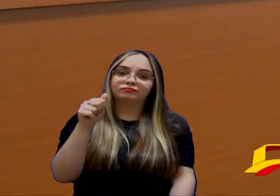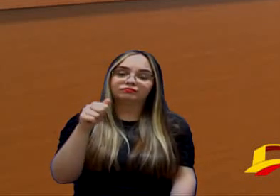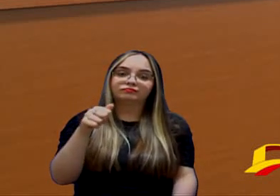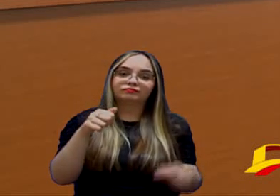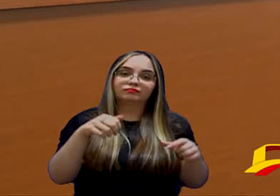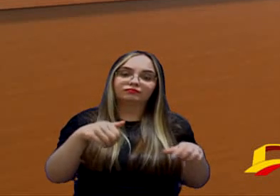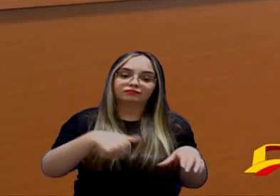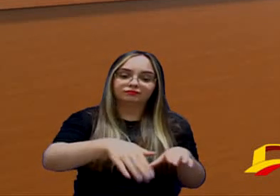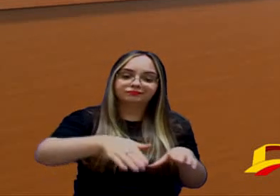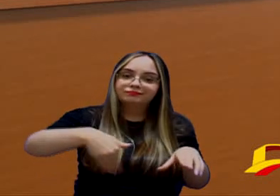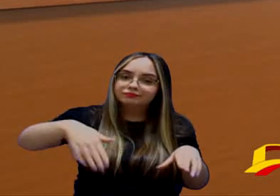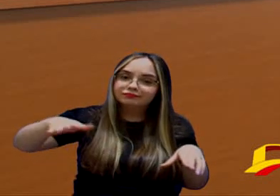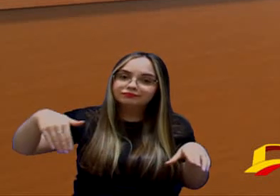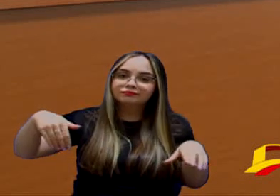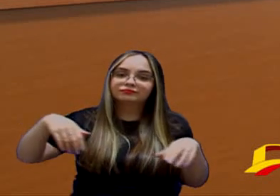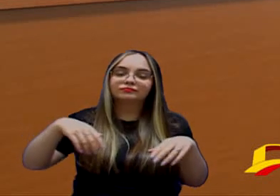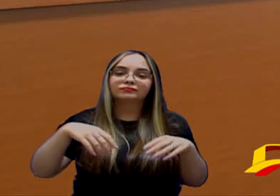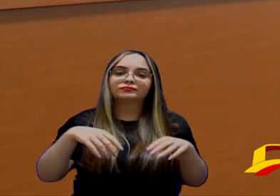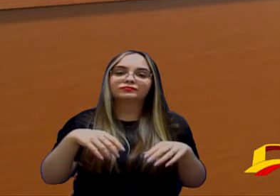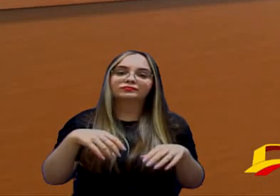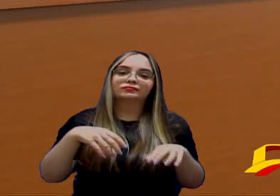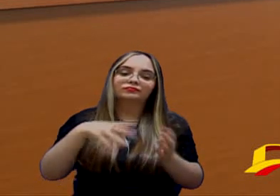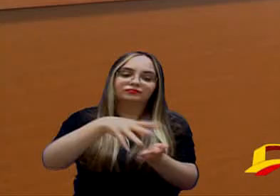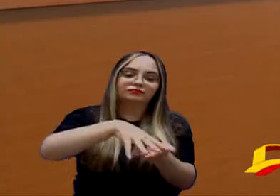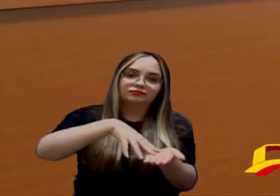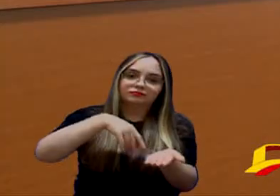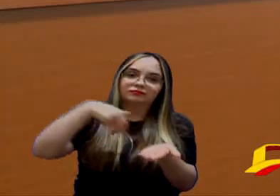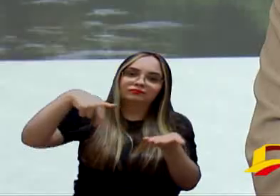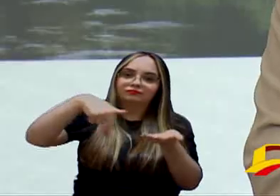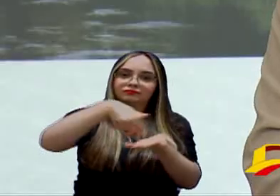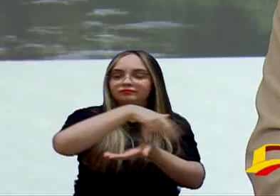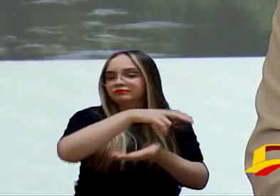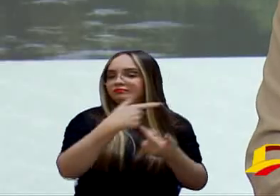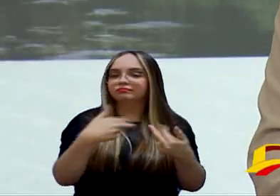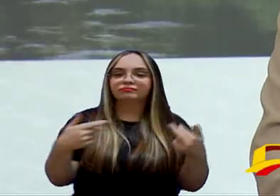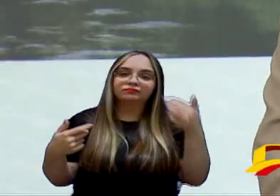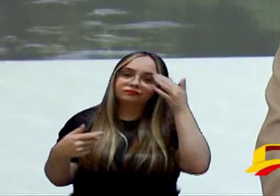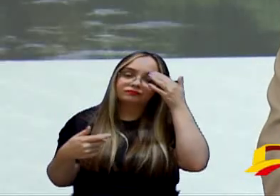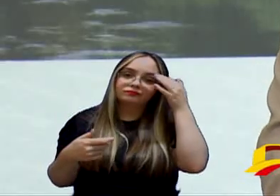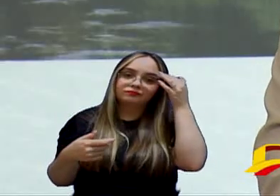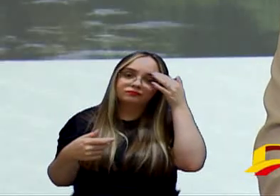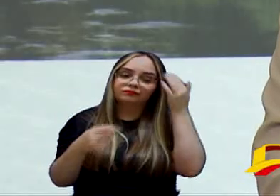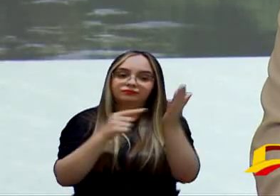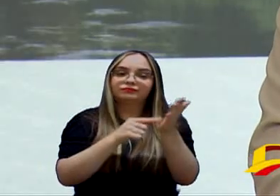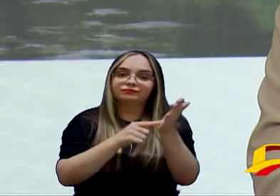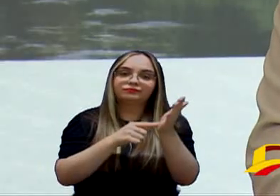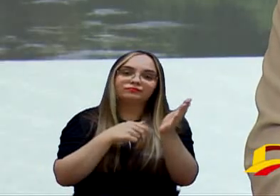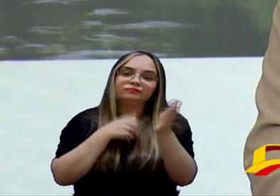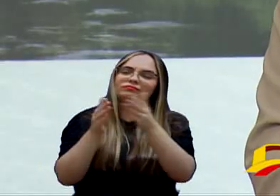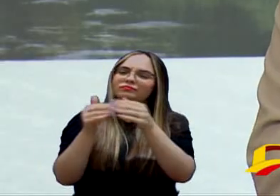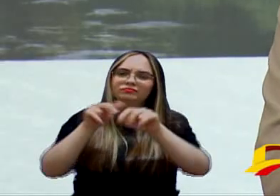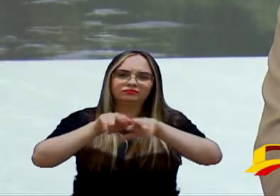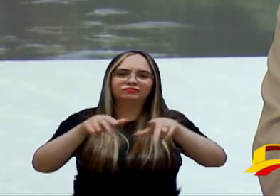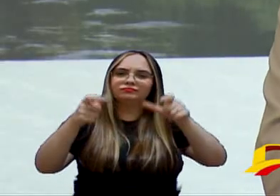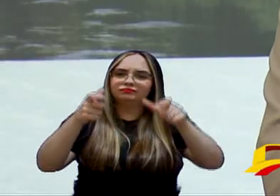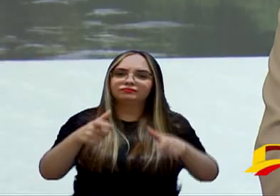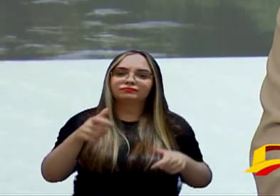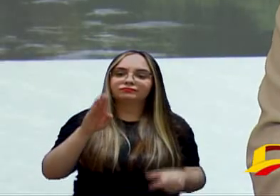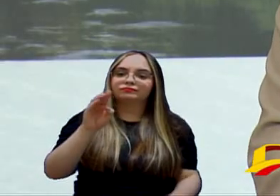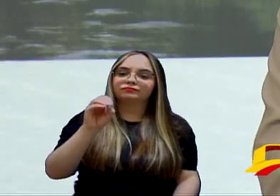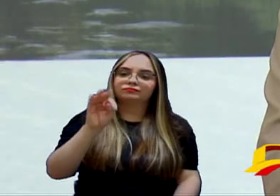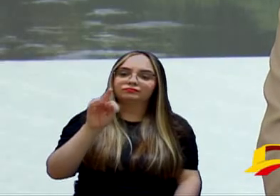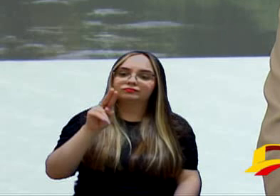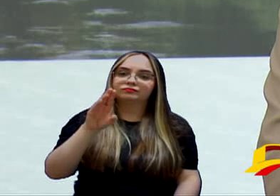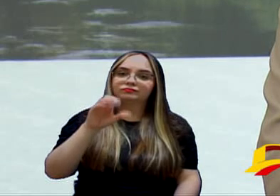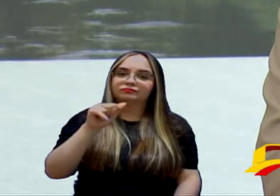já aproveitar mas aqui no requerimento a gente tem vários bairros Jardim Botucatu